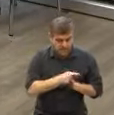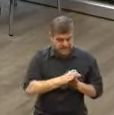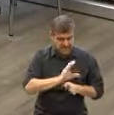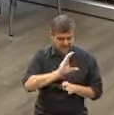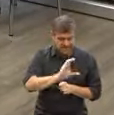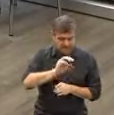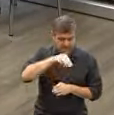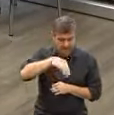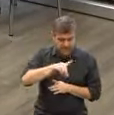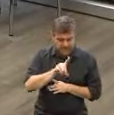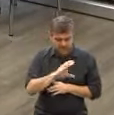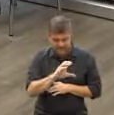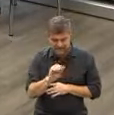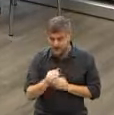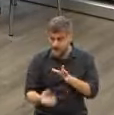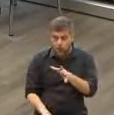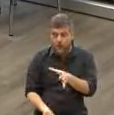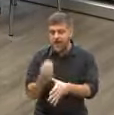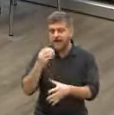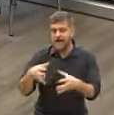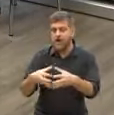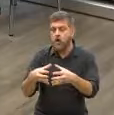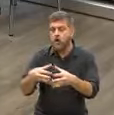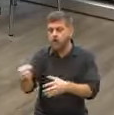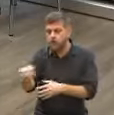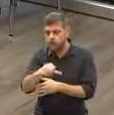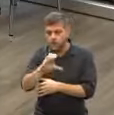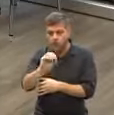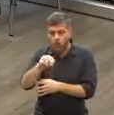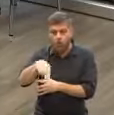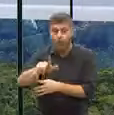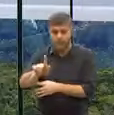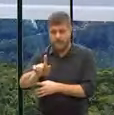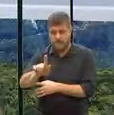CMDCA não é criar nenhuma ONG. A ONG que se cria,